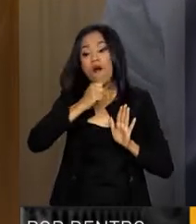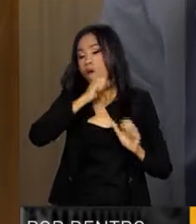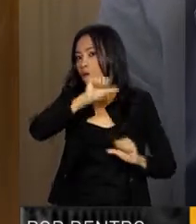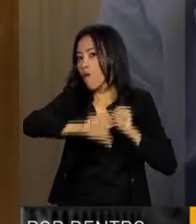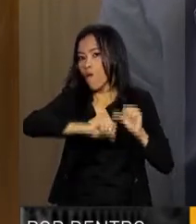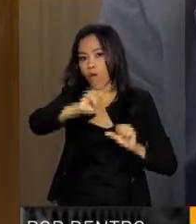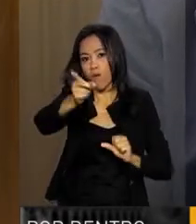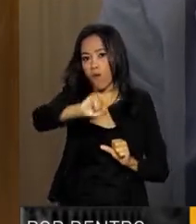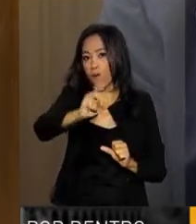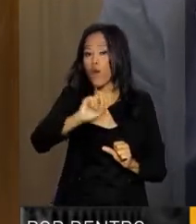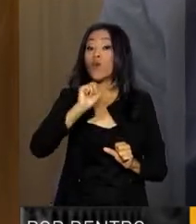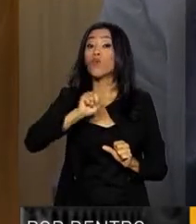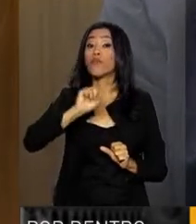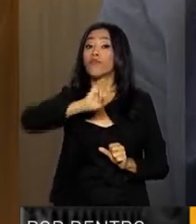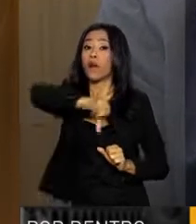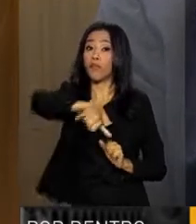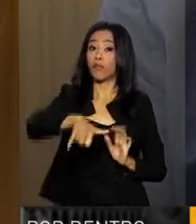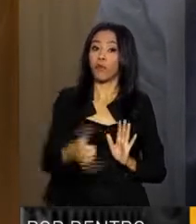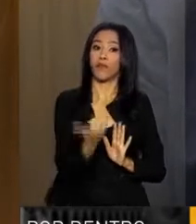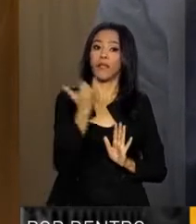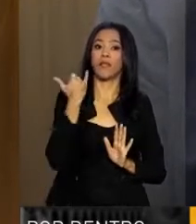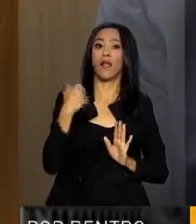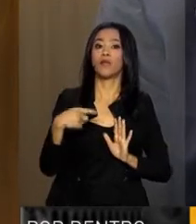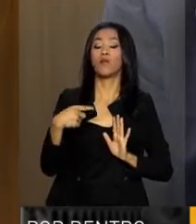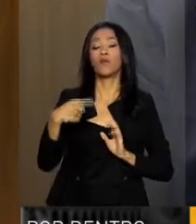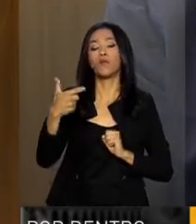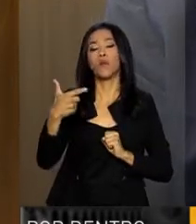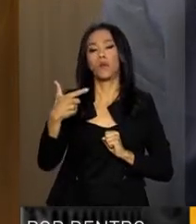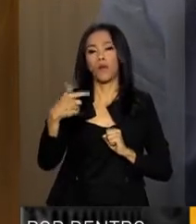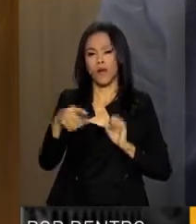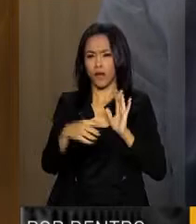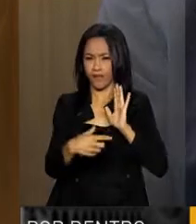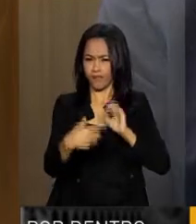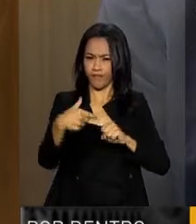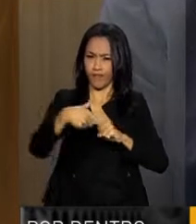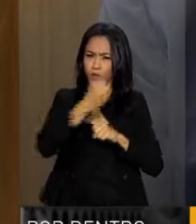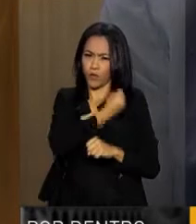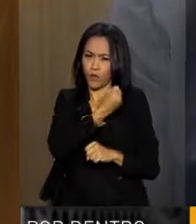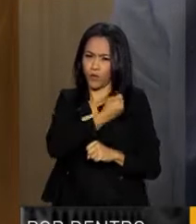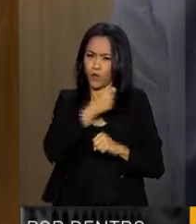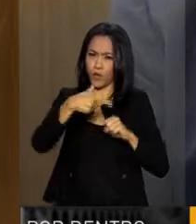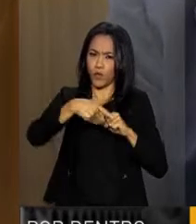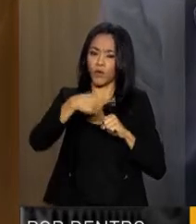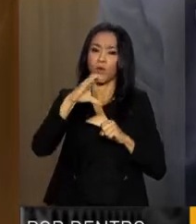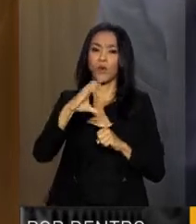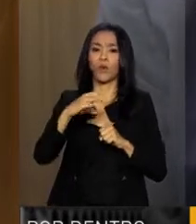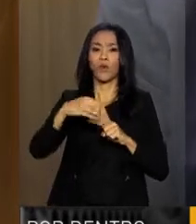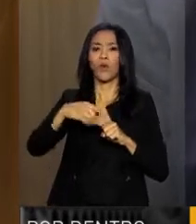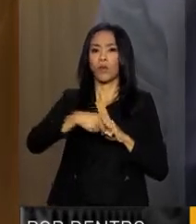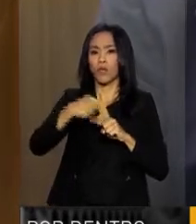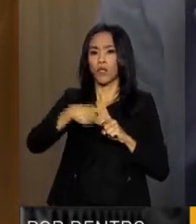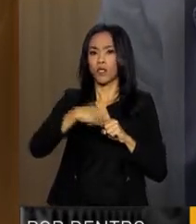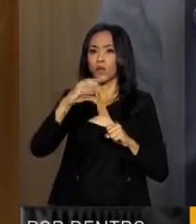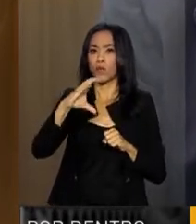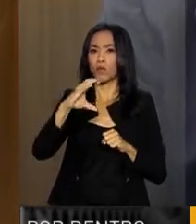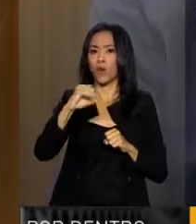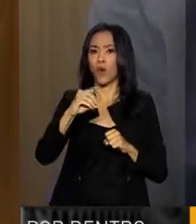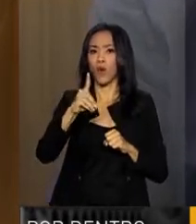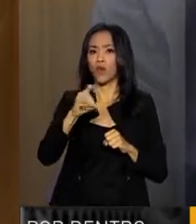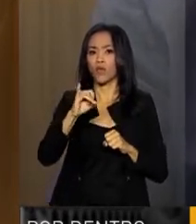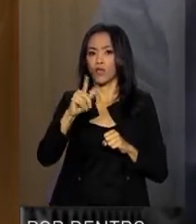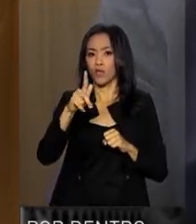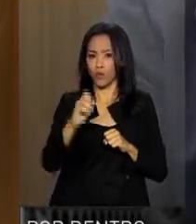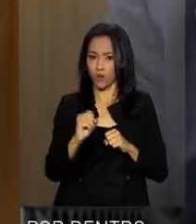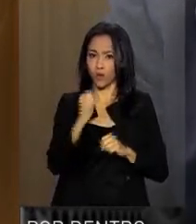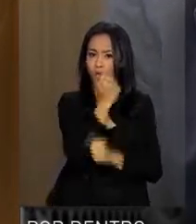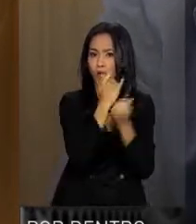aproveitado um dispositivo do código florestal e aquelas multas que ainda não foram complementadas que estão